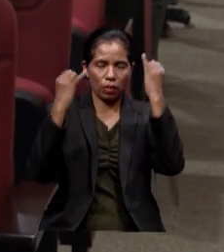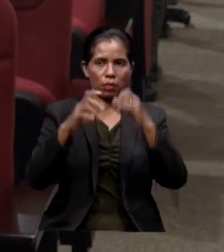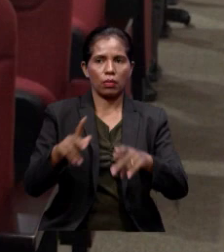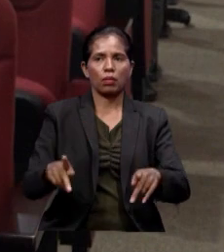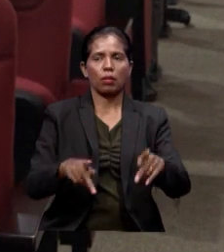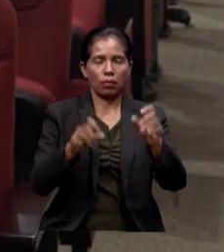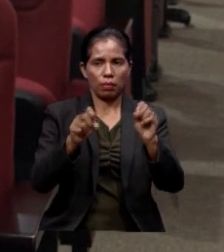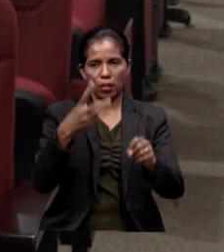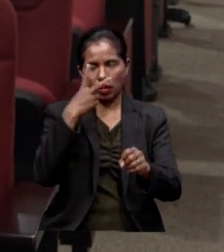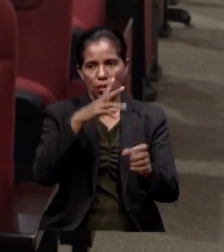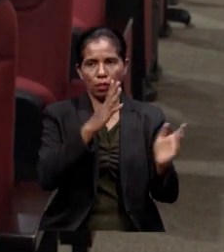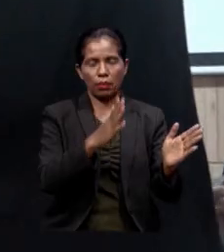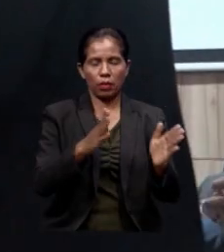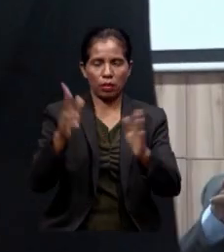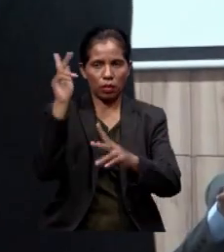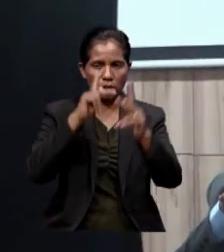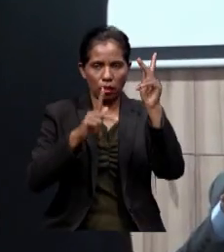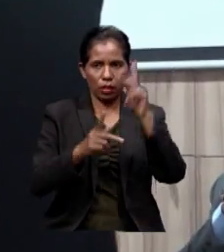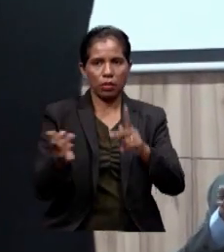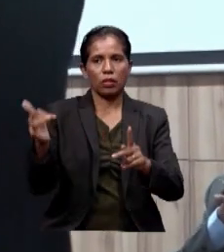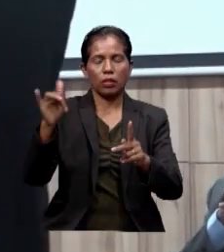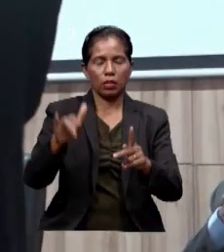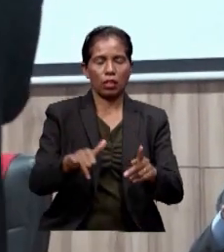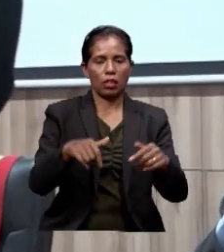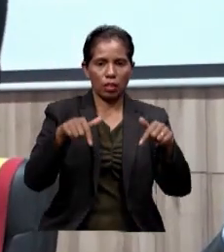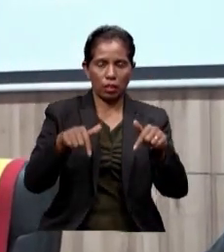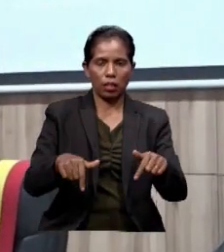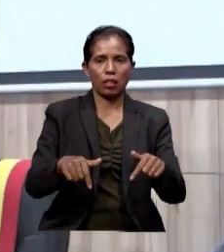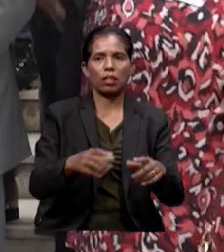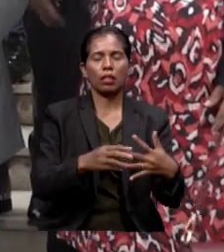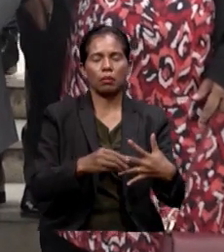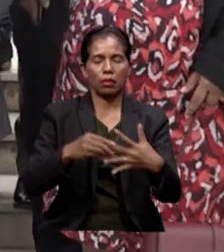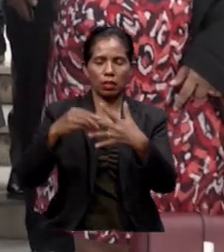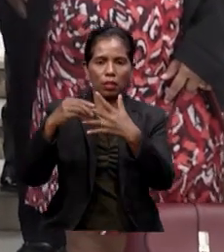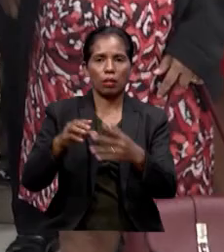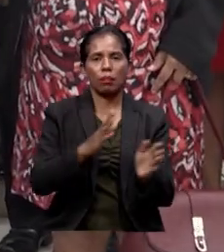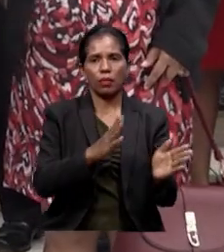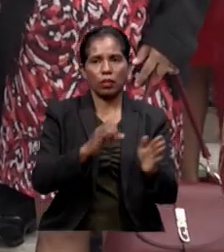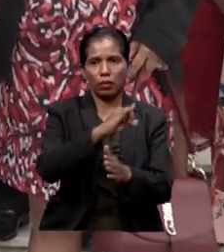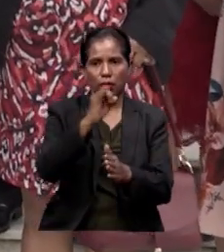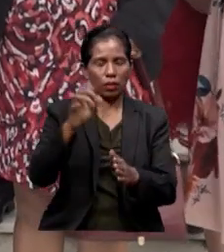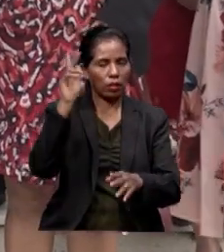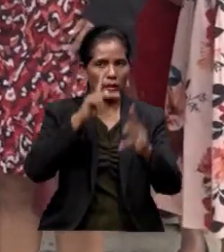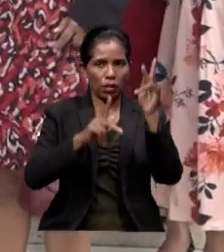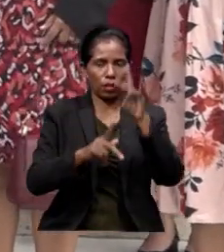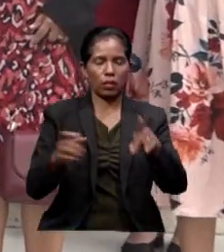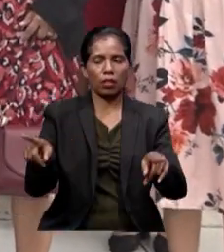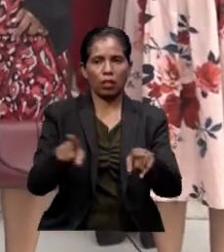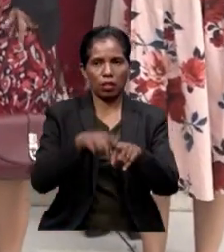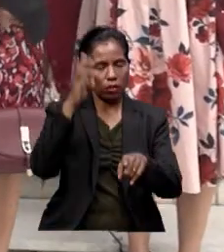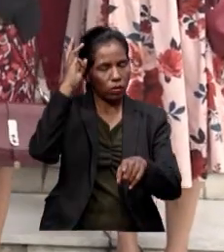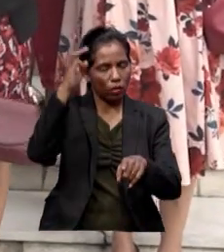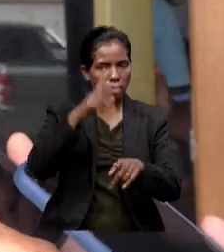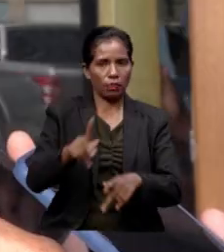bele acompanha processo caso sira, nebe acontece durante ne, liu-liu, processo investigação ba caso sira nebe sai preocupação e